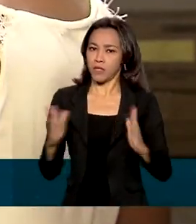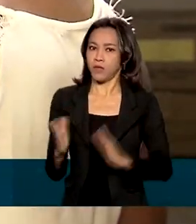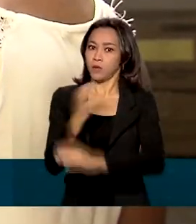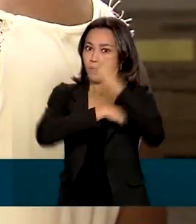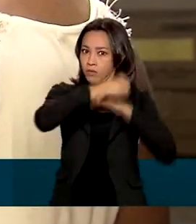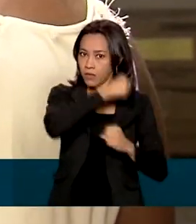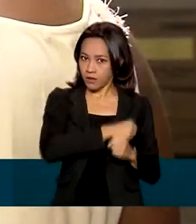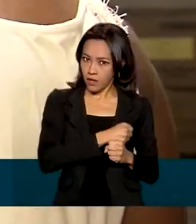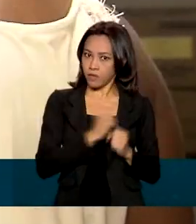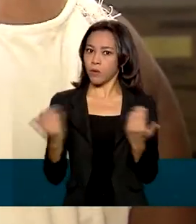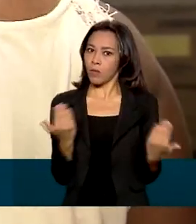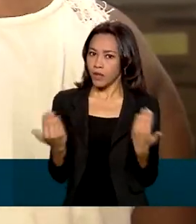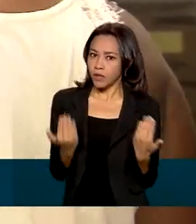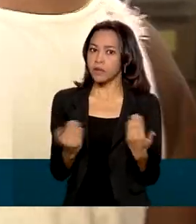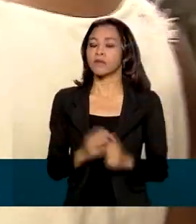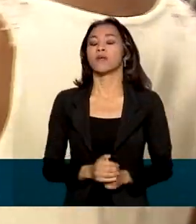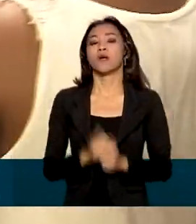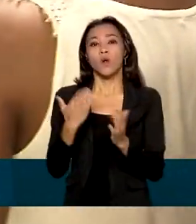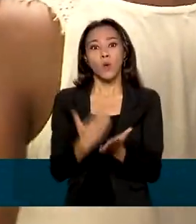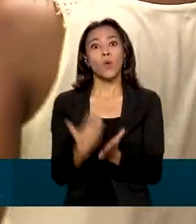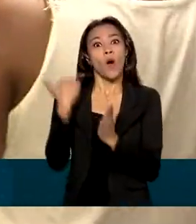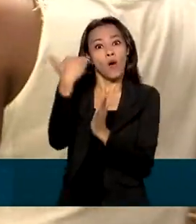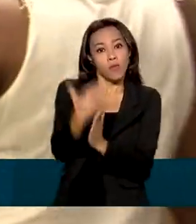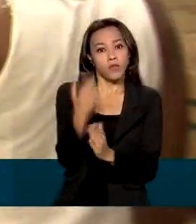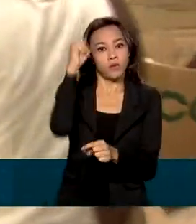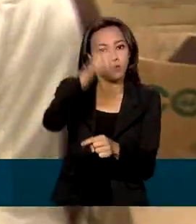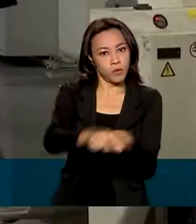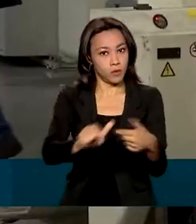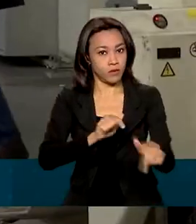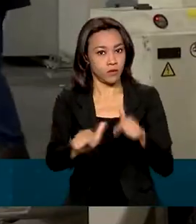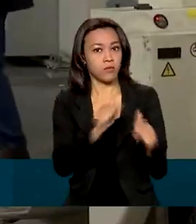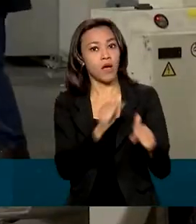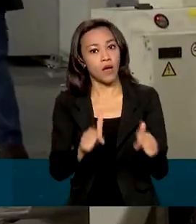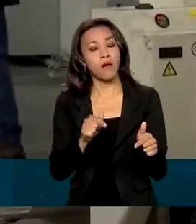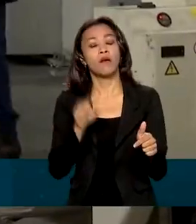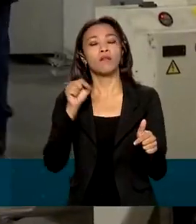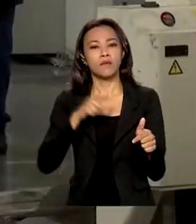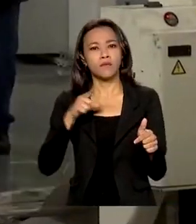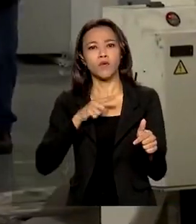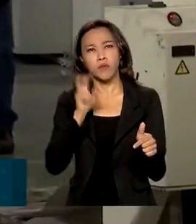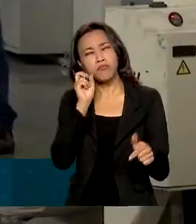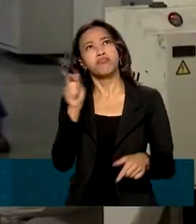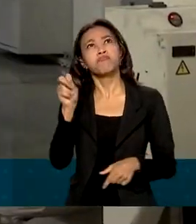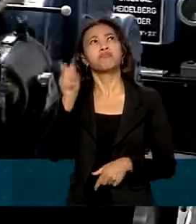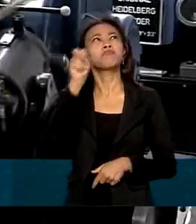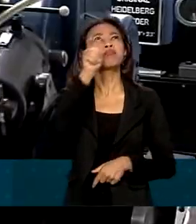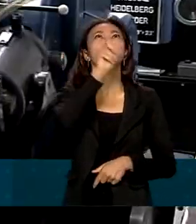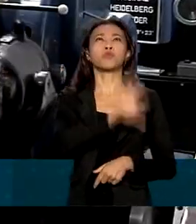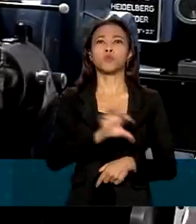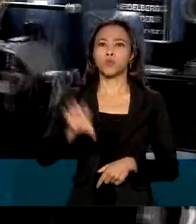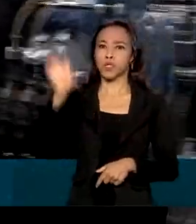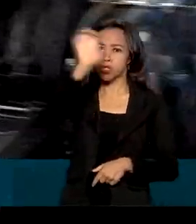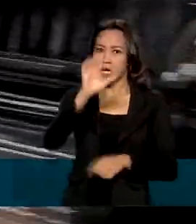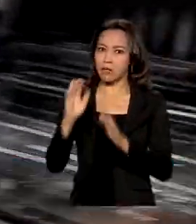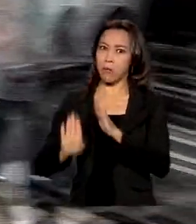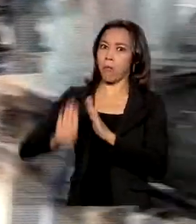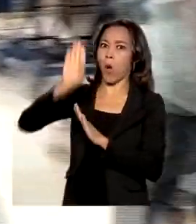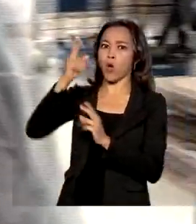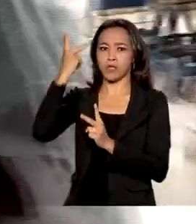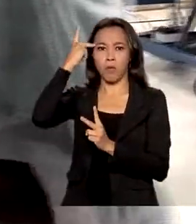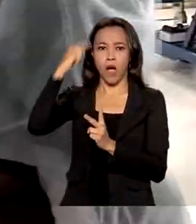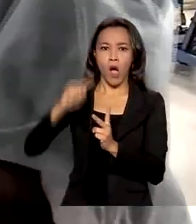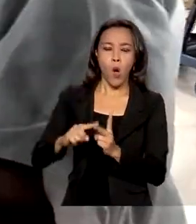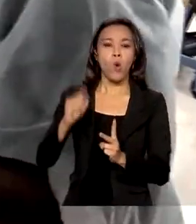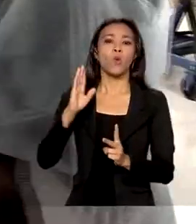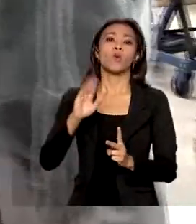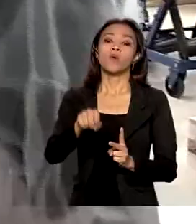passado. O crescimento do emprego foi verificado em todos os estados, com destaque para São Paulo, Minas